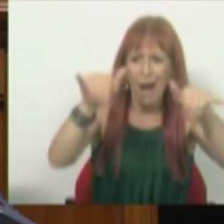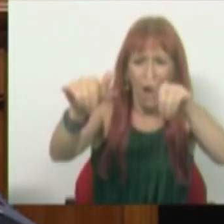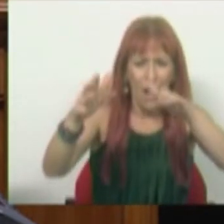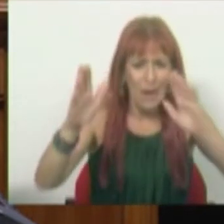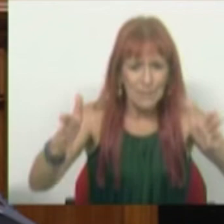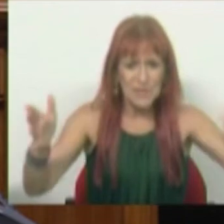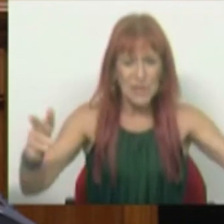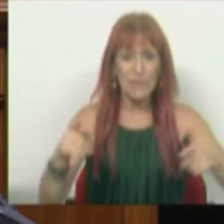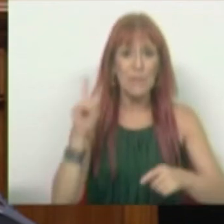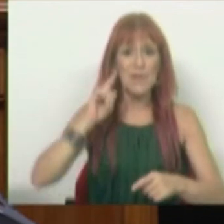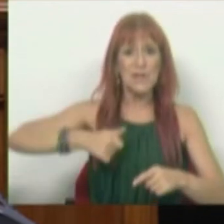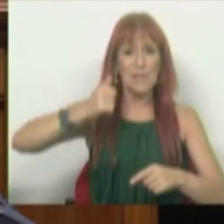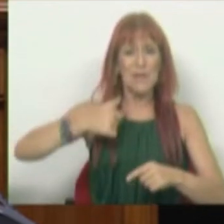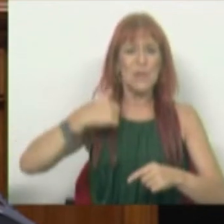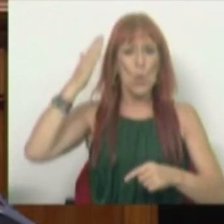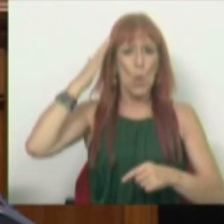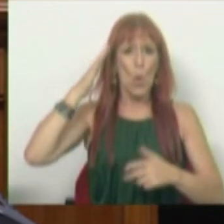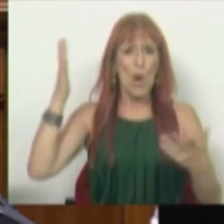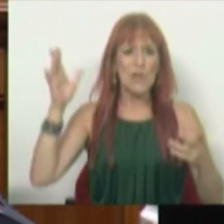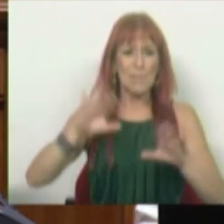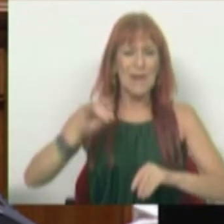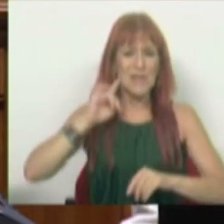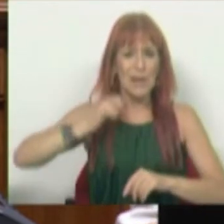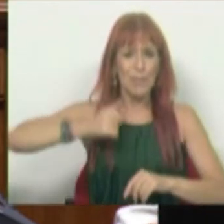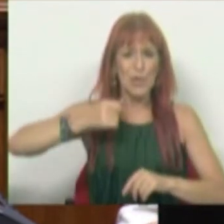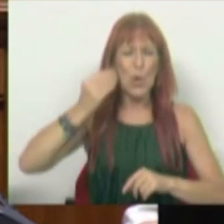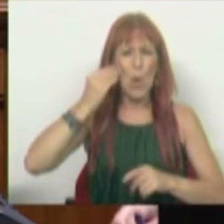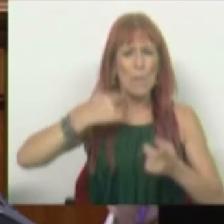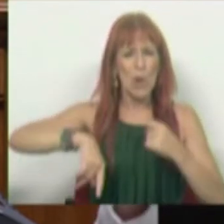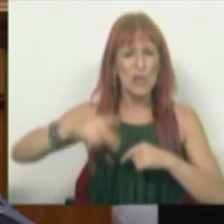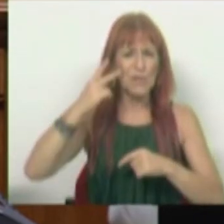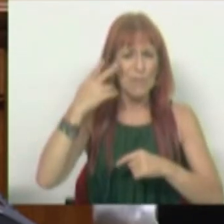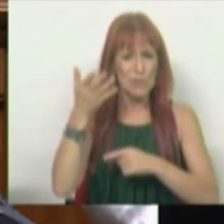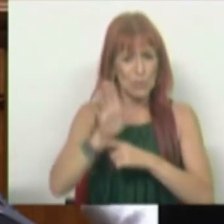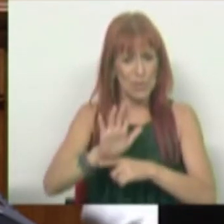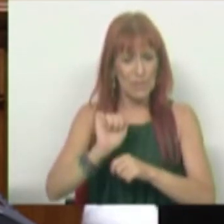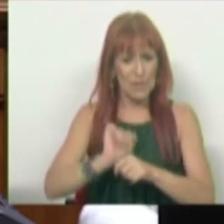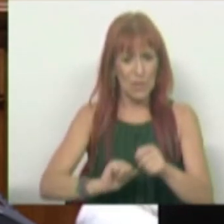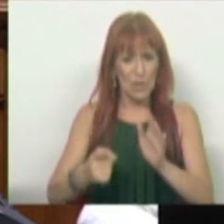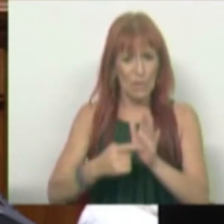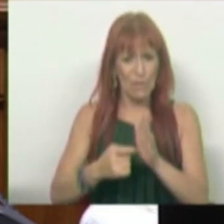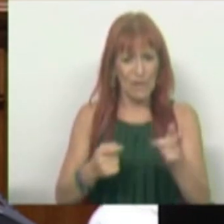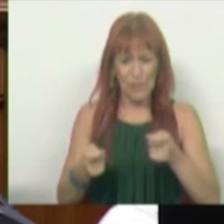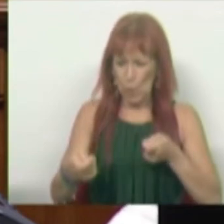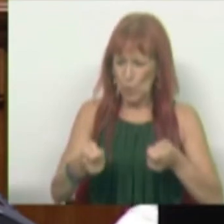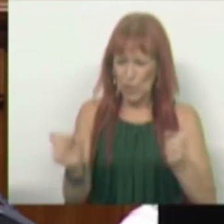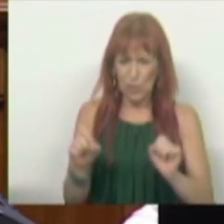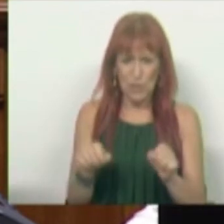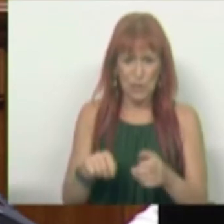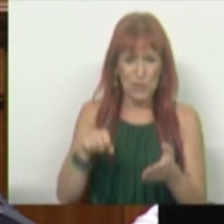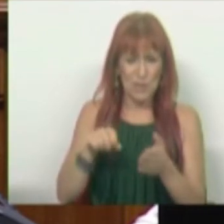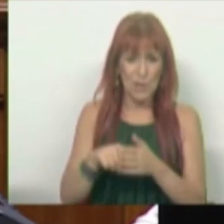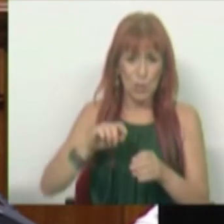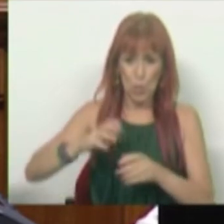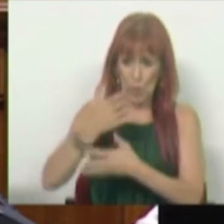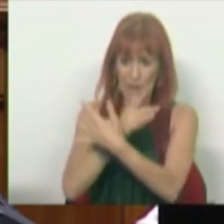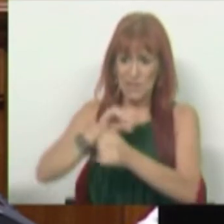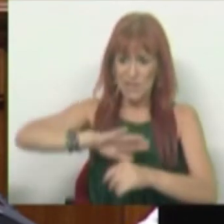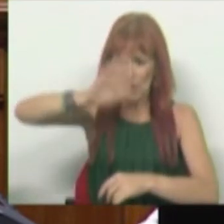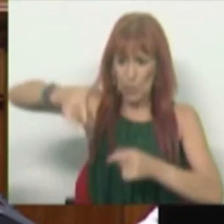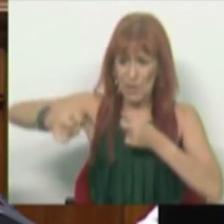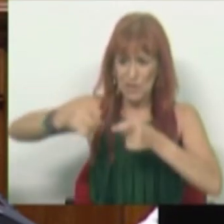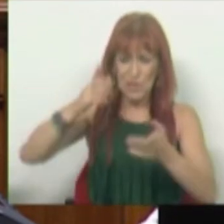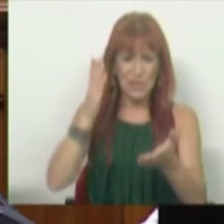e, acima de tudo, e este creio que é o mais importante, como é que nós vimos, por exemplo, a falta de coordenação do incêndio da Serra da Estrela, quando,